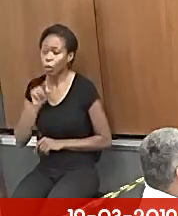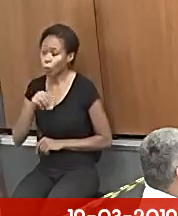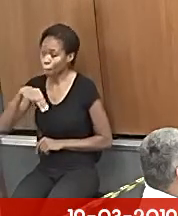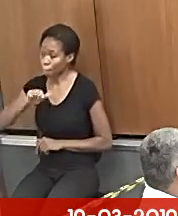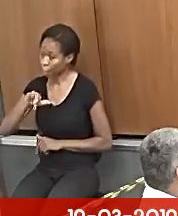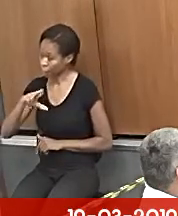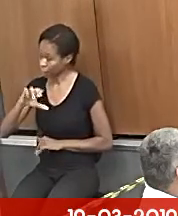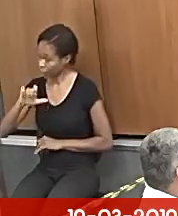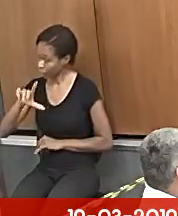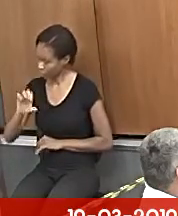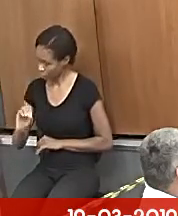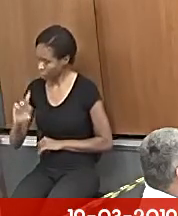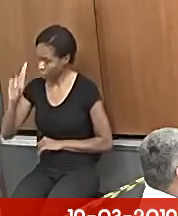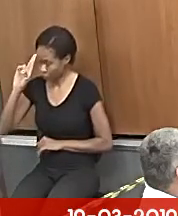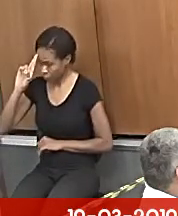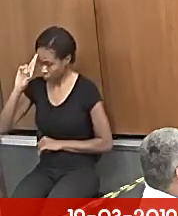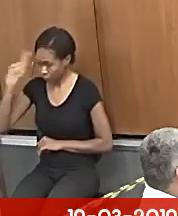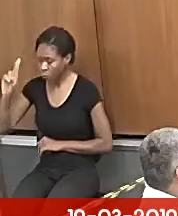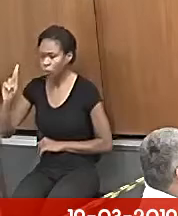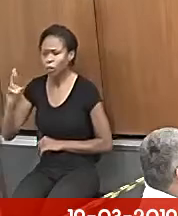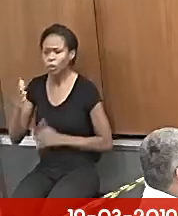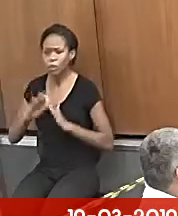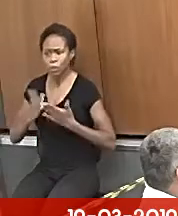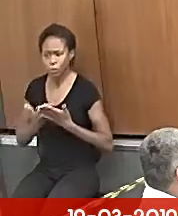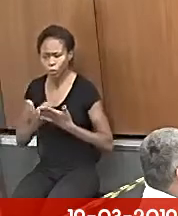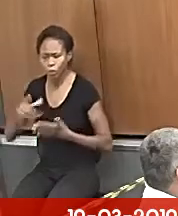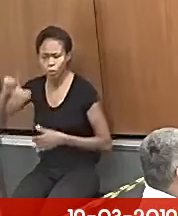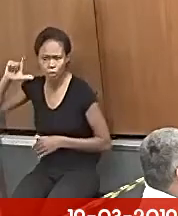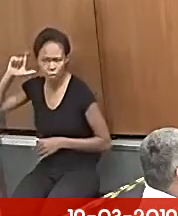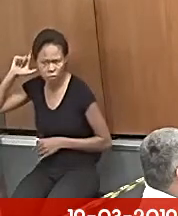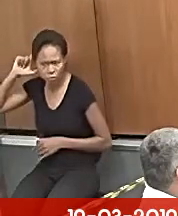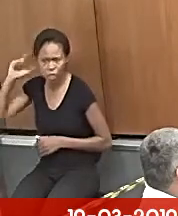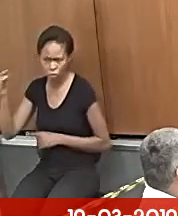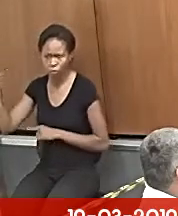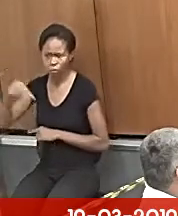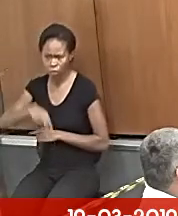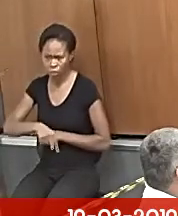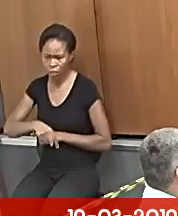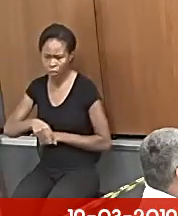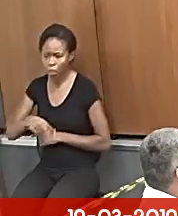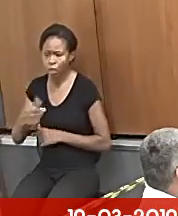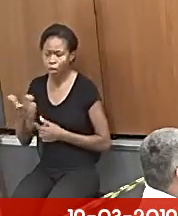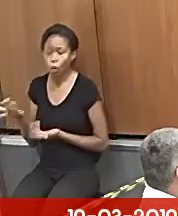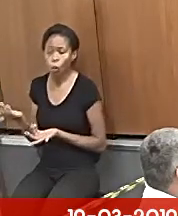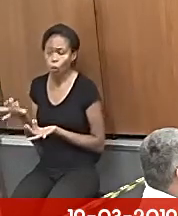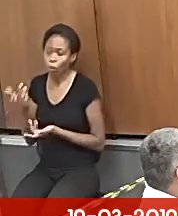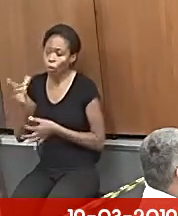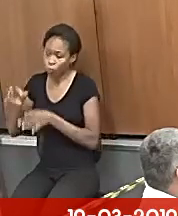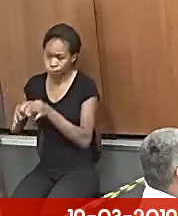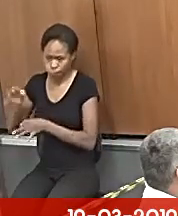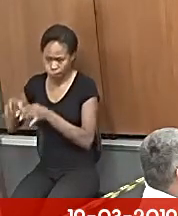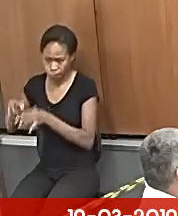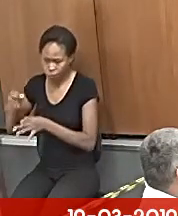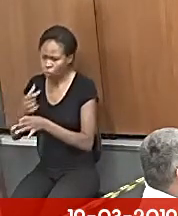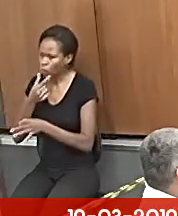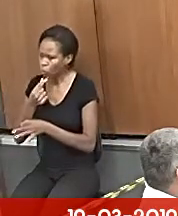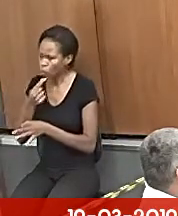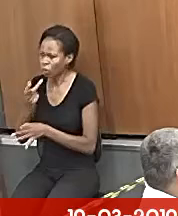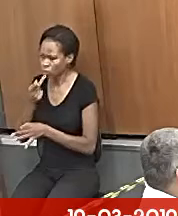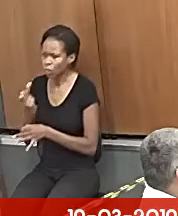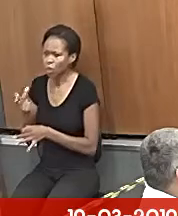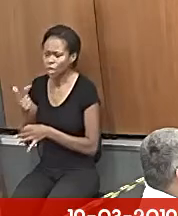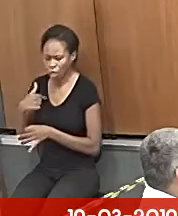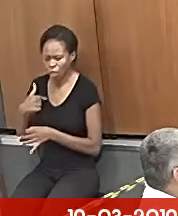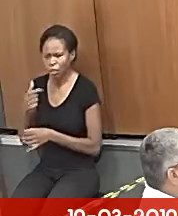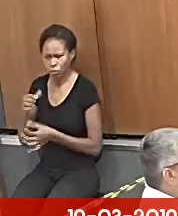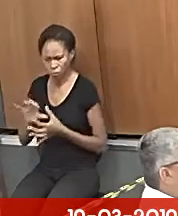foi presidente do tribunal de justiça se precisar eu me coloco à disposição eu me coloco para formar esse centro